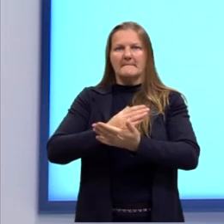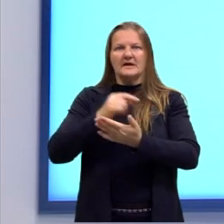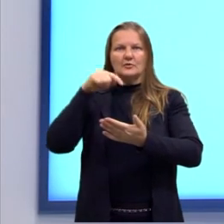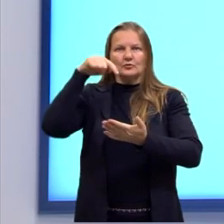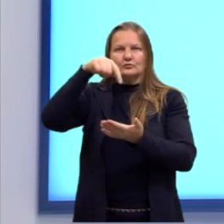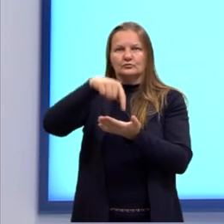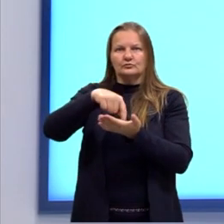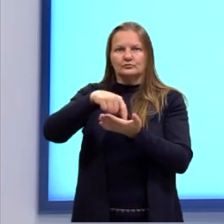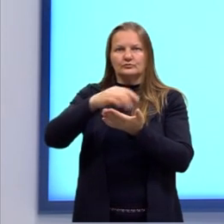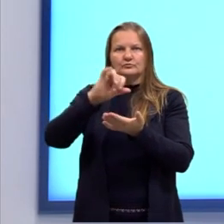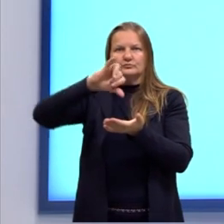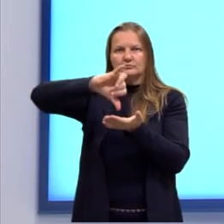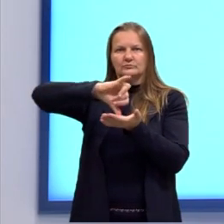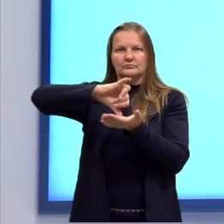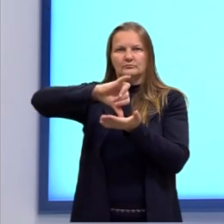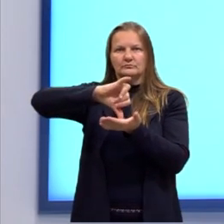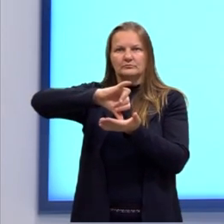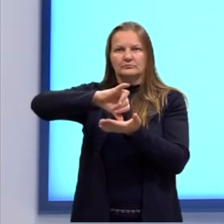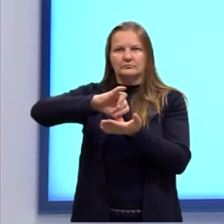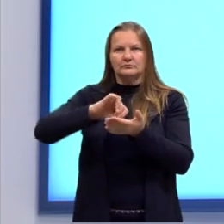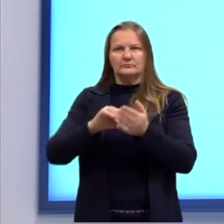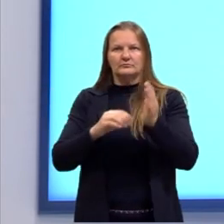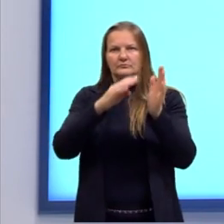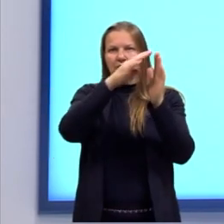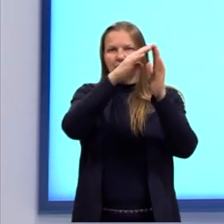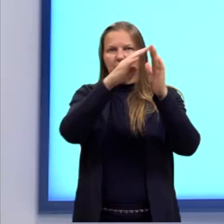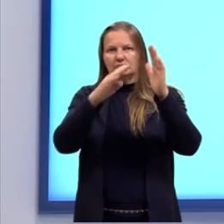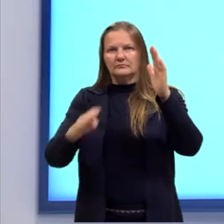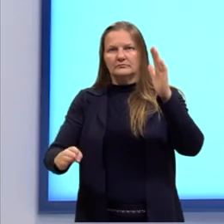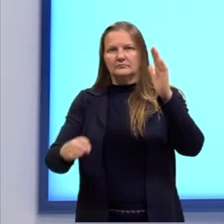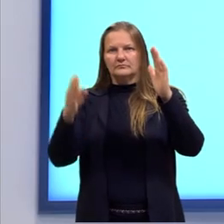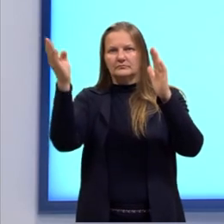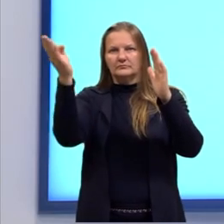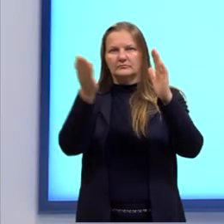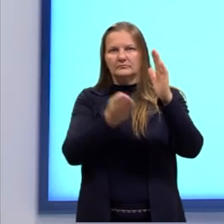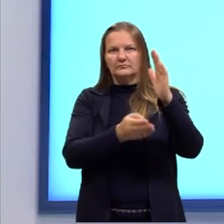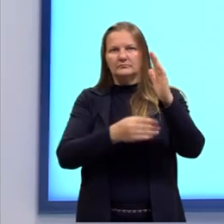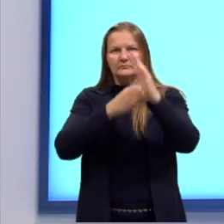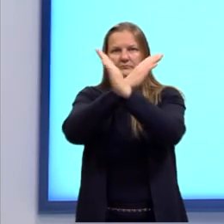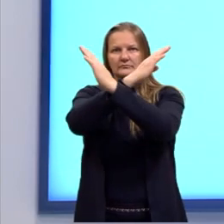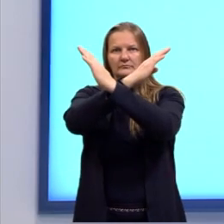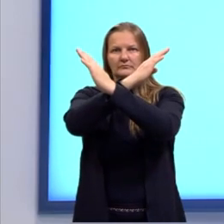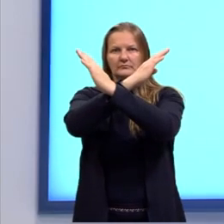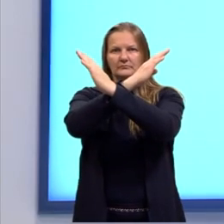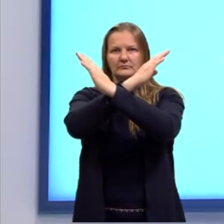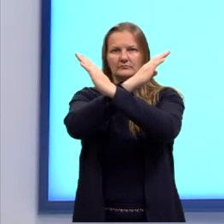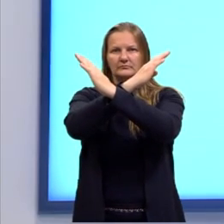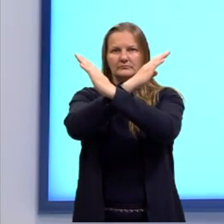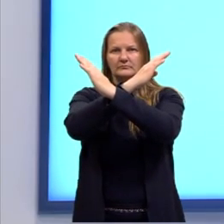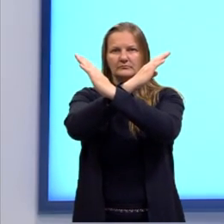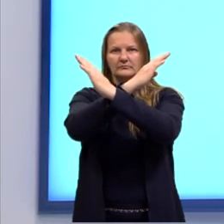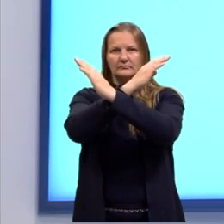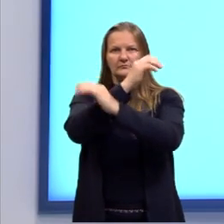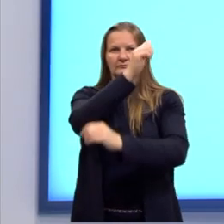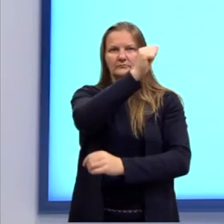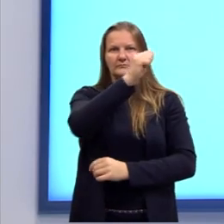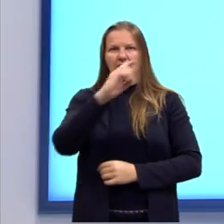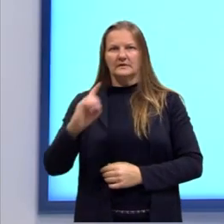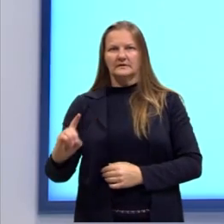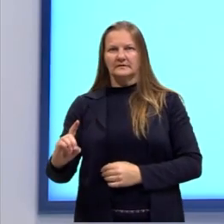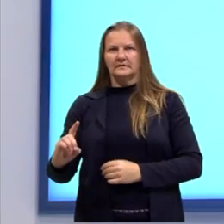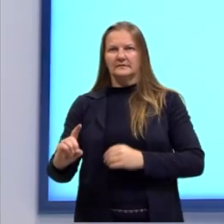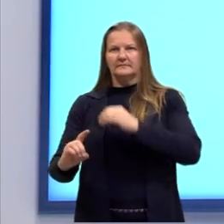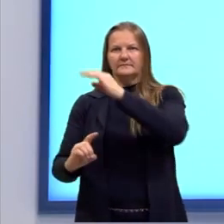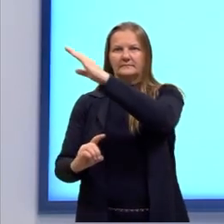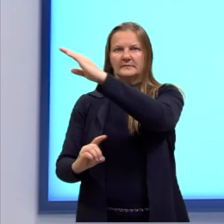paralelogramo e outras sei as duas diagonais se não se apresentarmos aqui a diagonal a de e